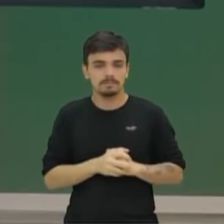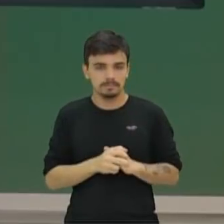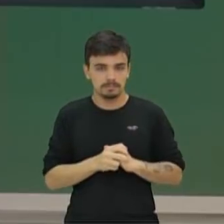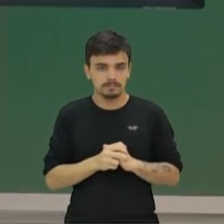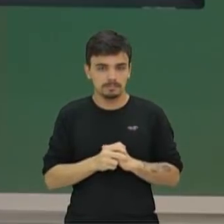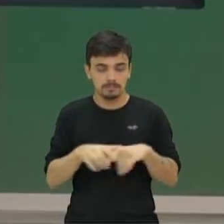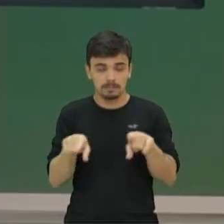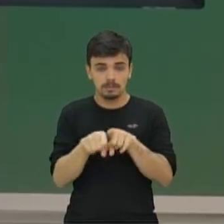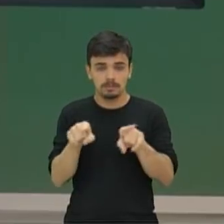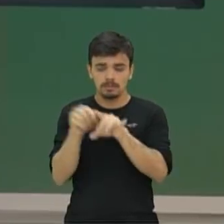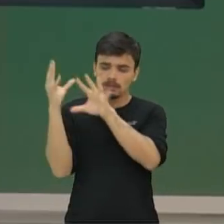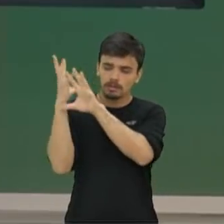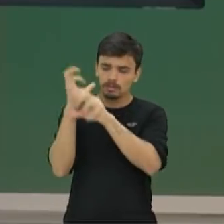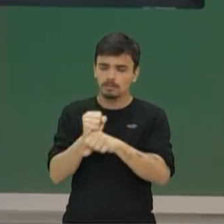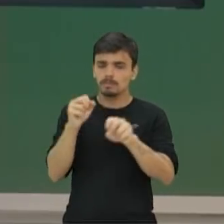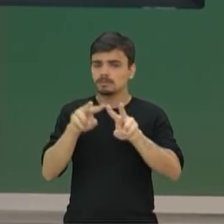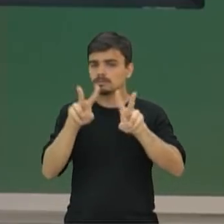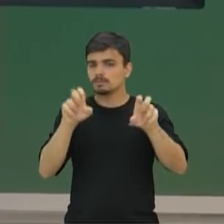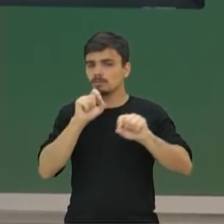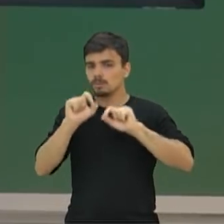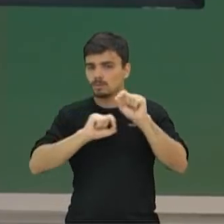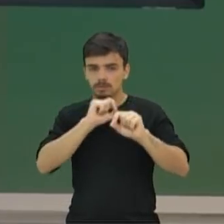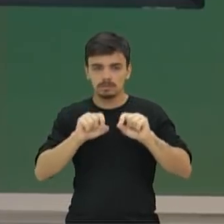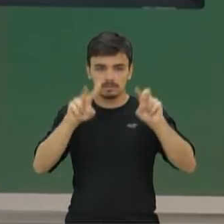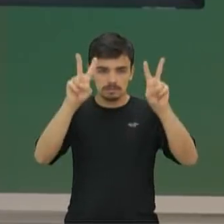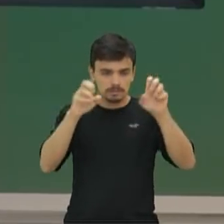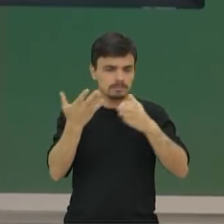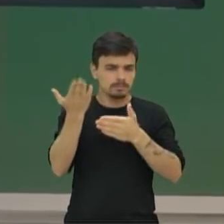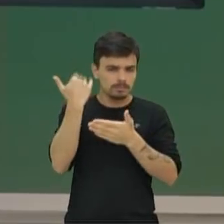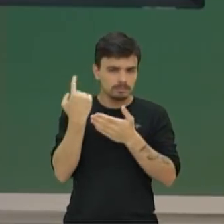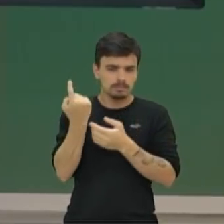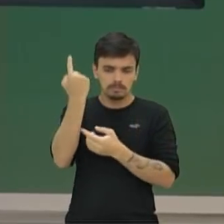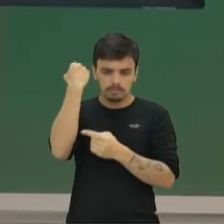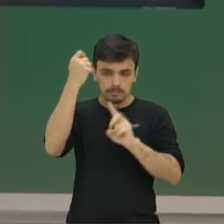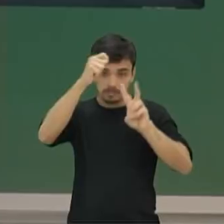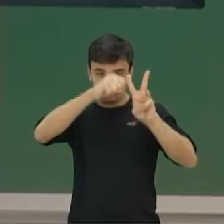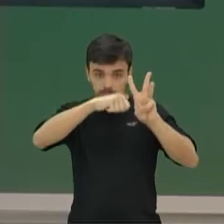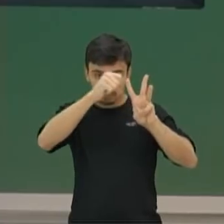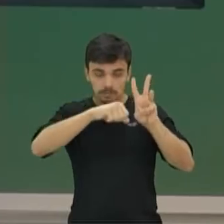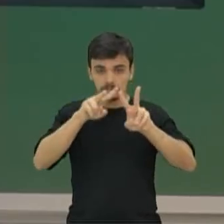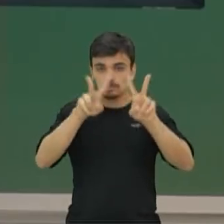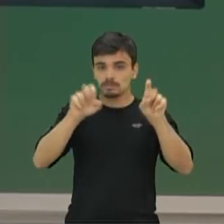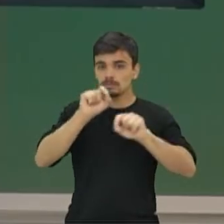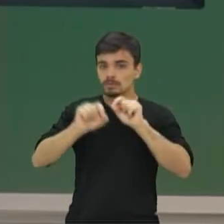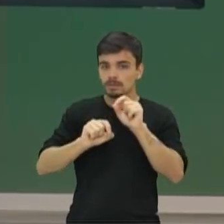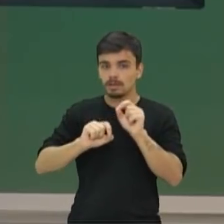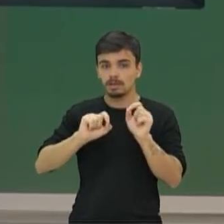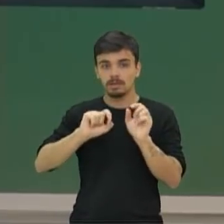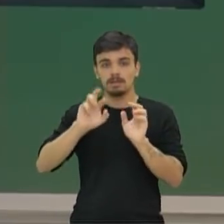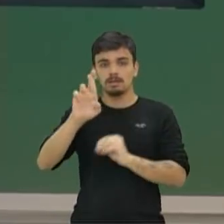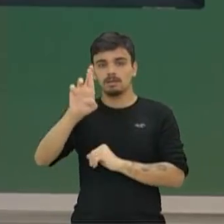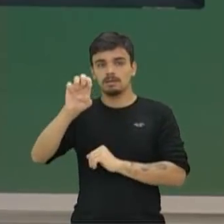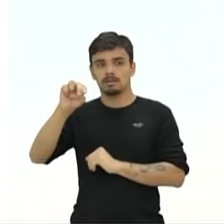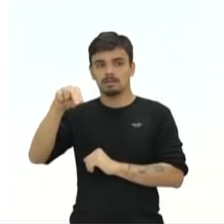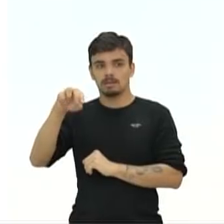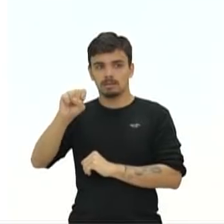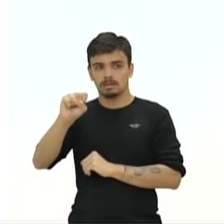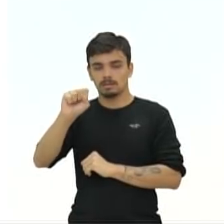vamos retomar um pouquinho do assunto do trimestre. Hoje nós vamos falar sobre o Renascimento. Olha